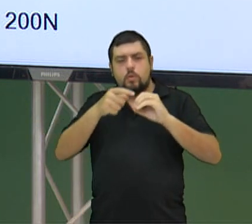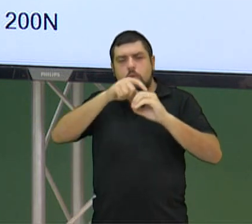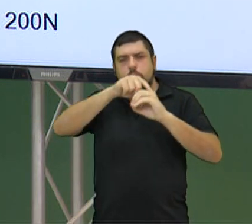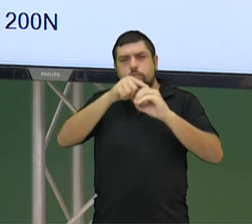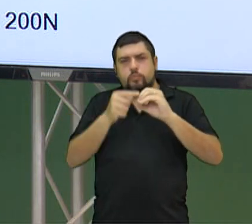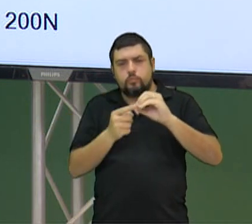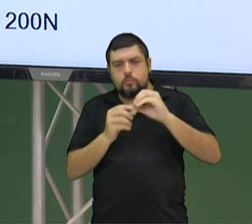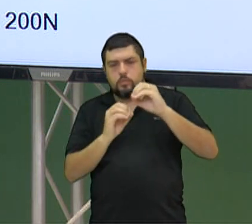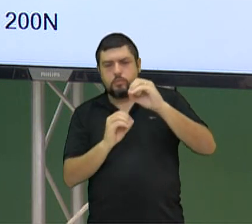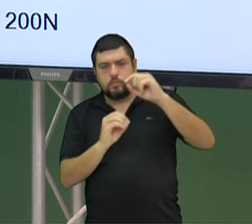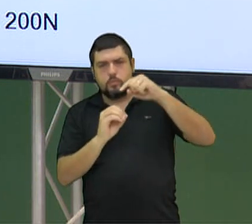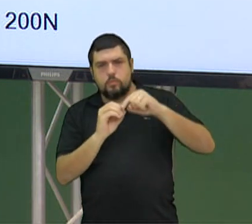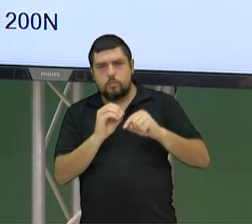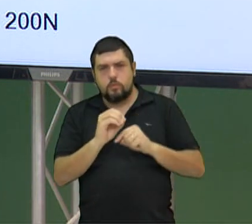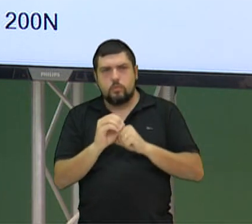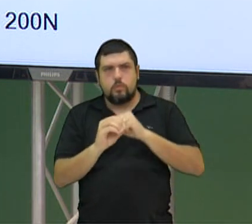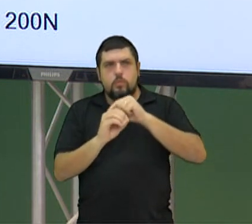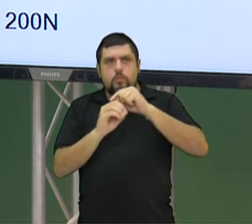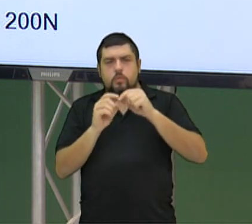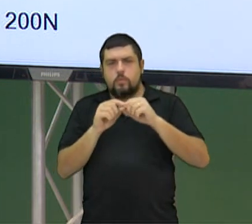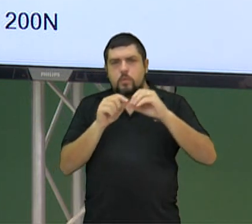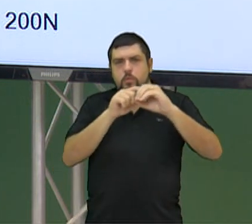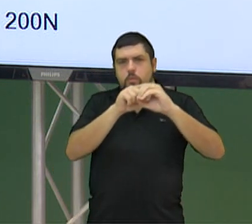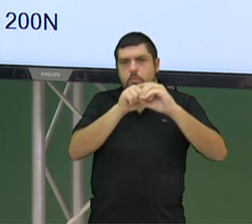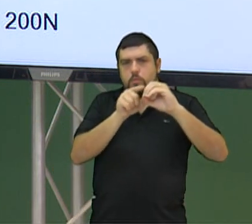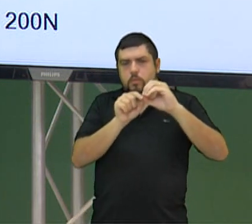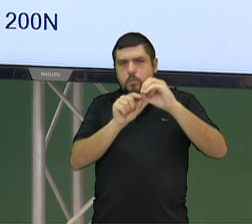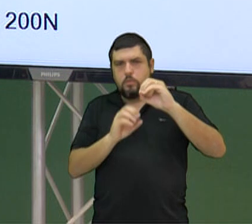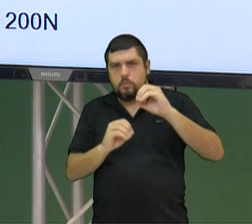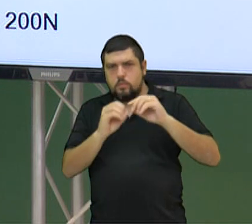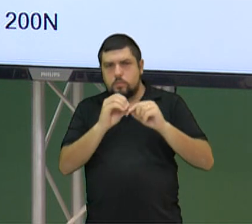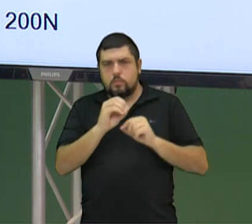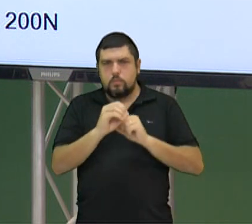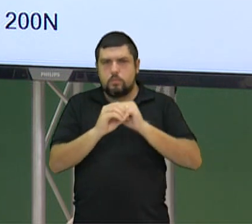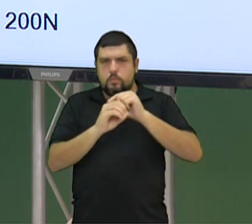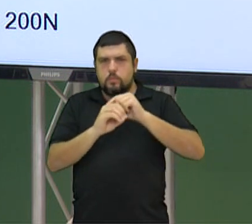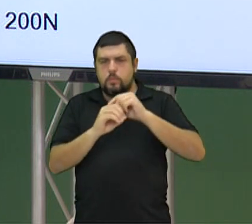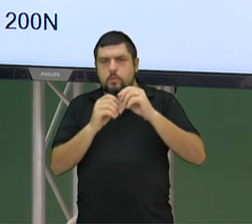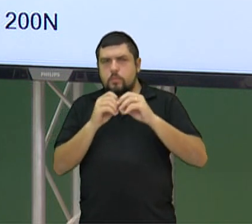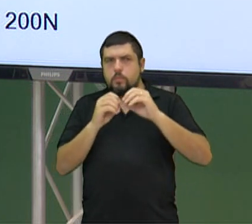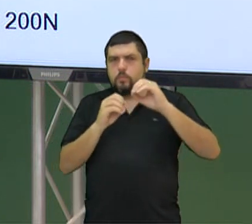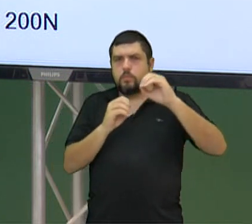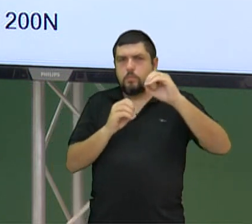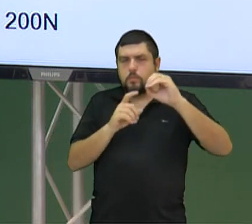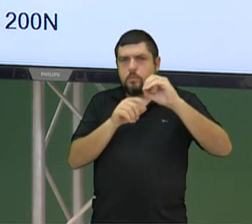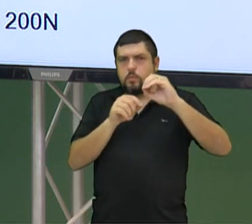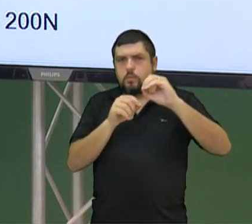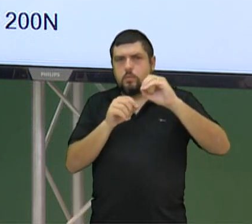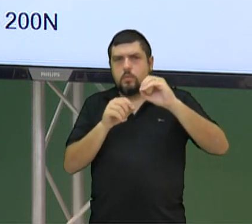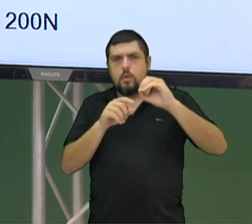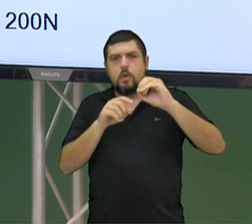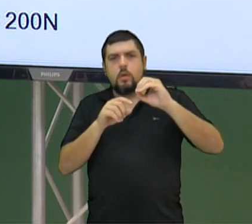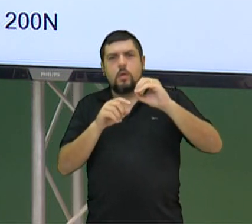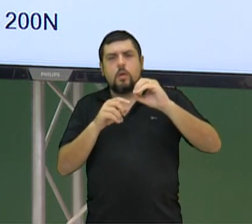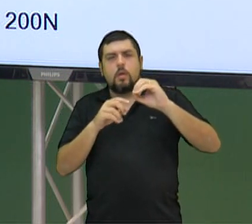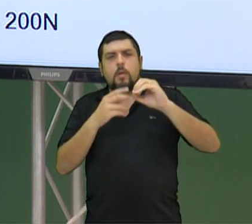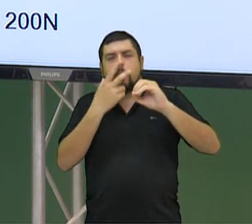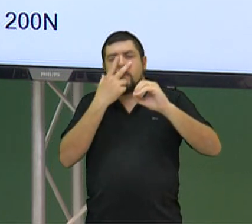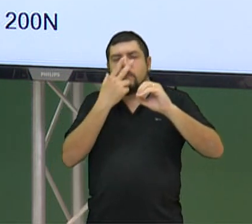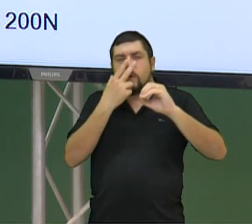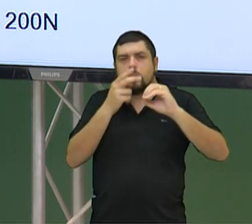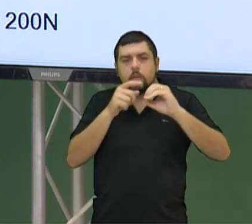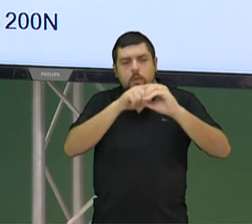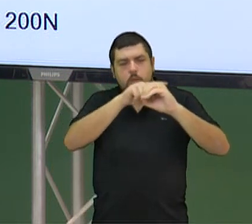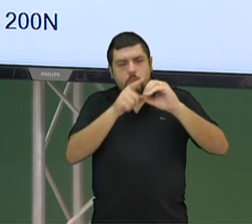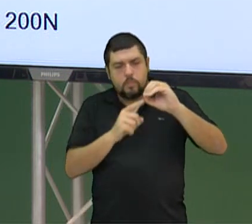seja, nessa ponta e nessa ponta aqui, é como se fosse dividido em 2. É como se eu colocasse a corda dupla, certo? Ou